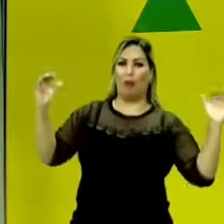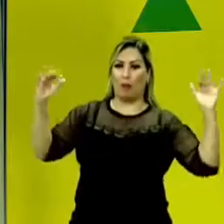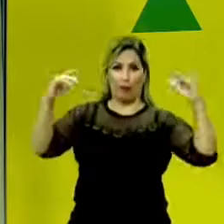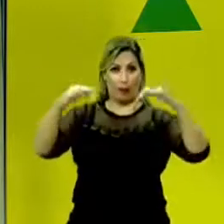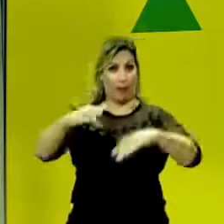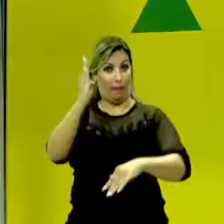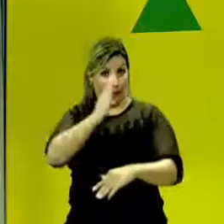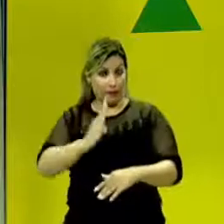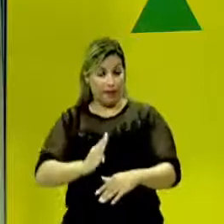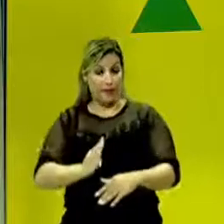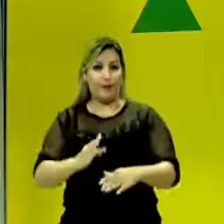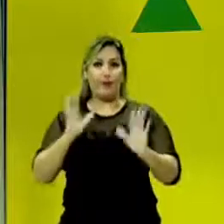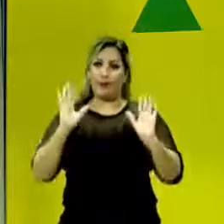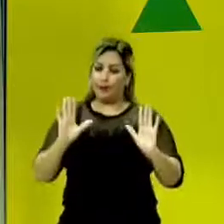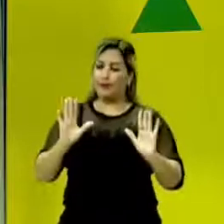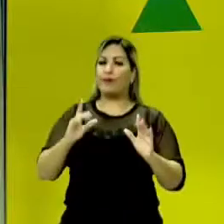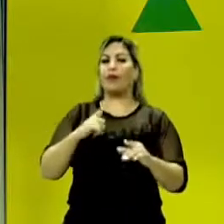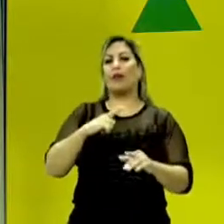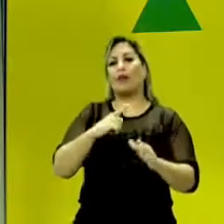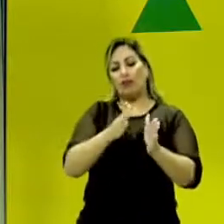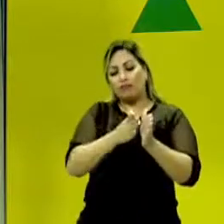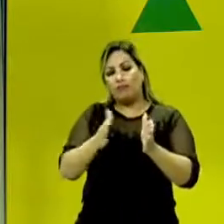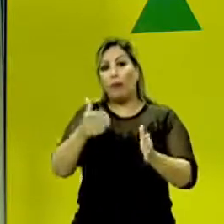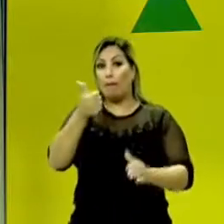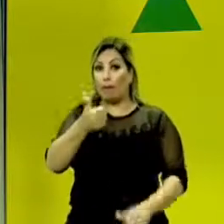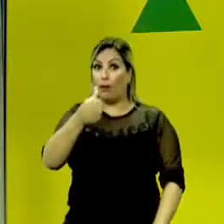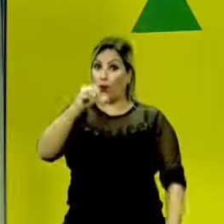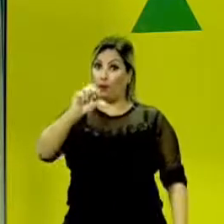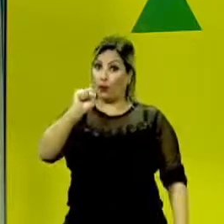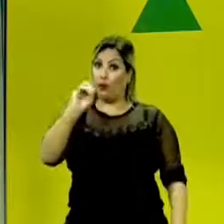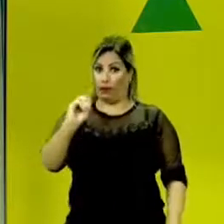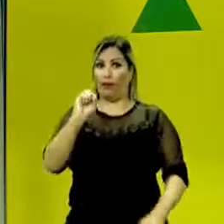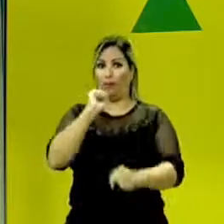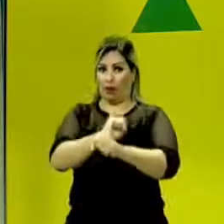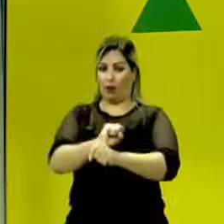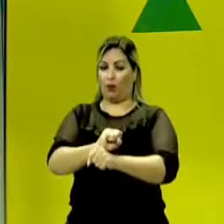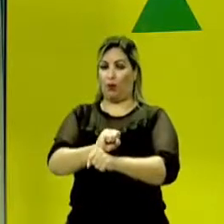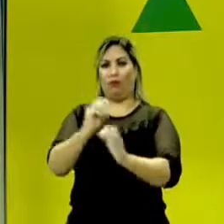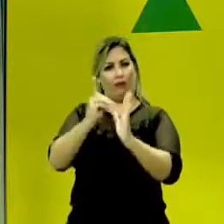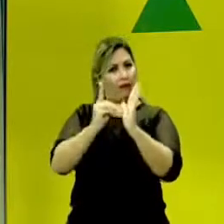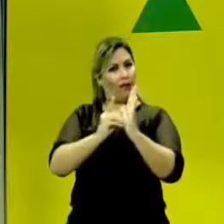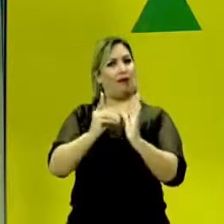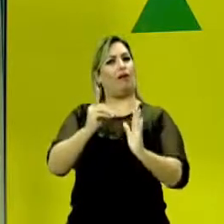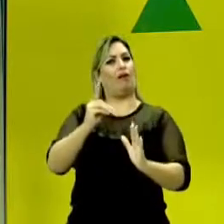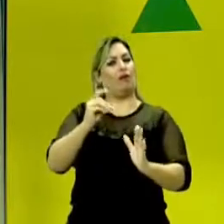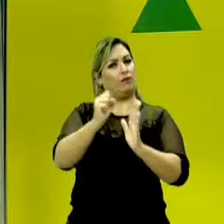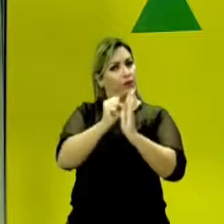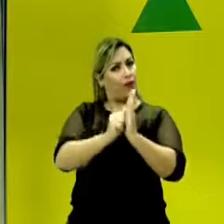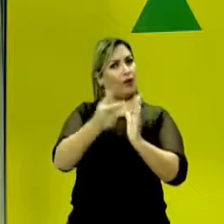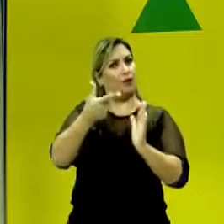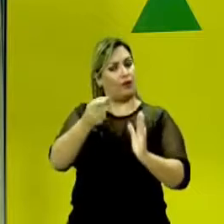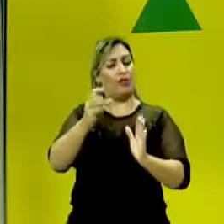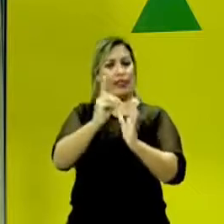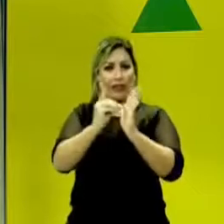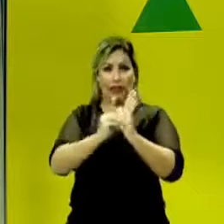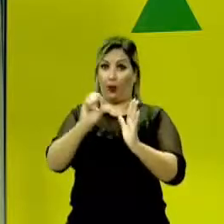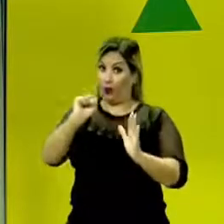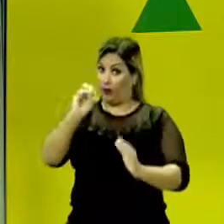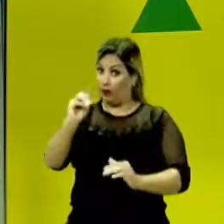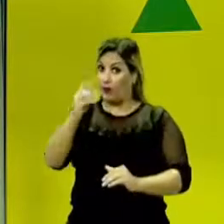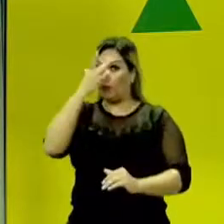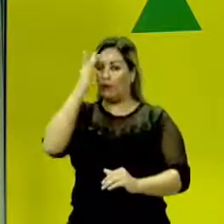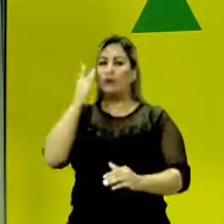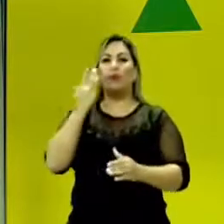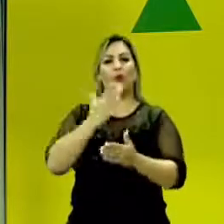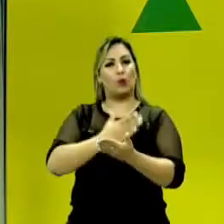território brasileiro. A não ser a partir de 1980. Então, na década de 80 do século XX, nós temos aí pessoas